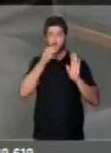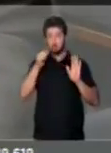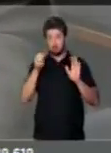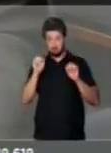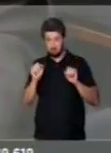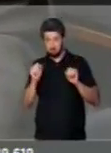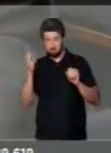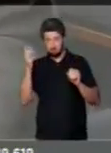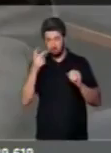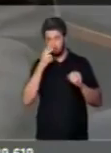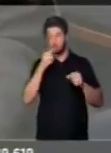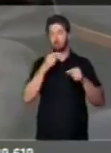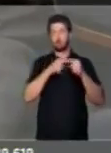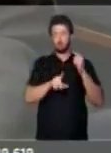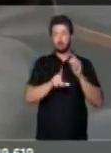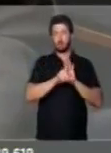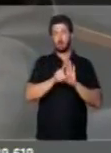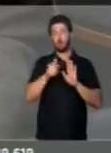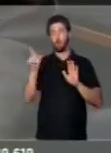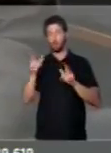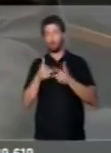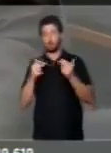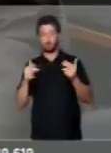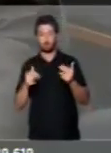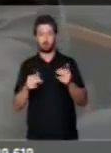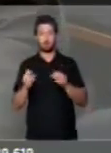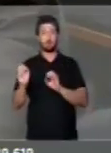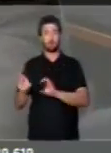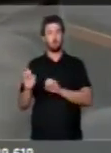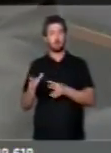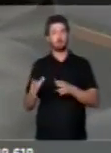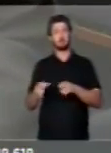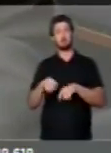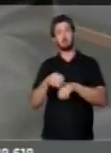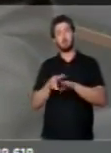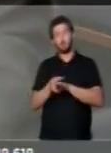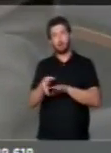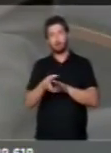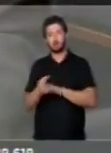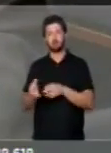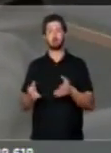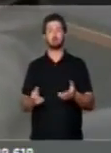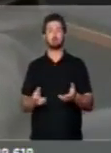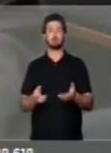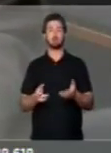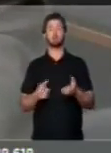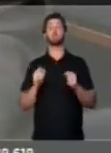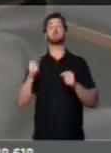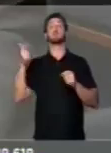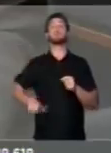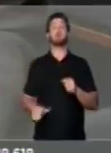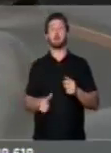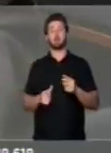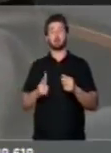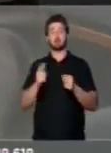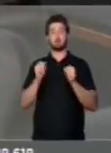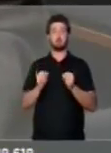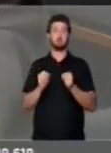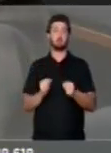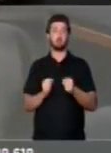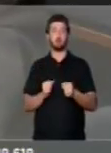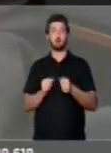sugestões, além das legais, se seriam na área educacional? Em que área seriam essas